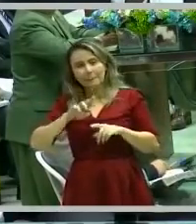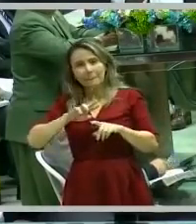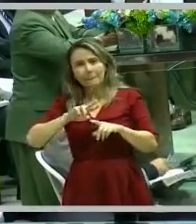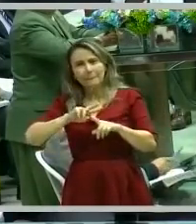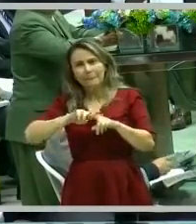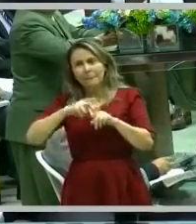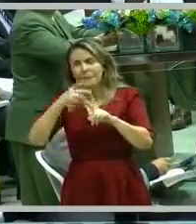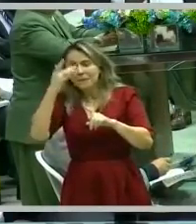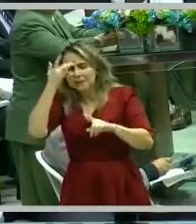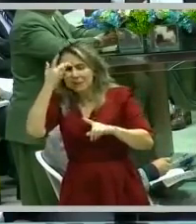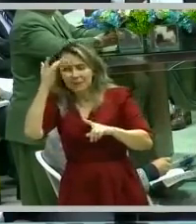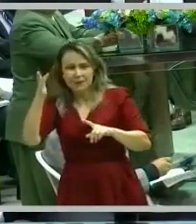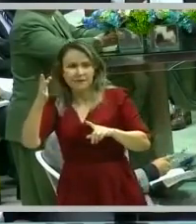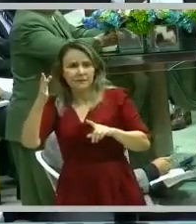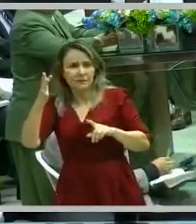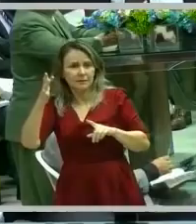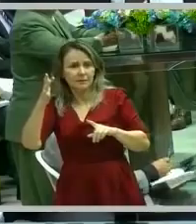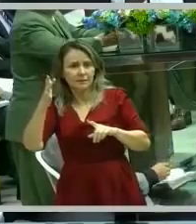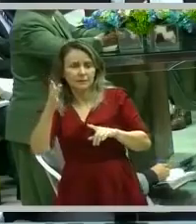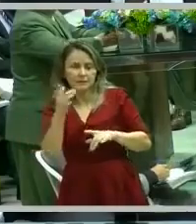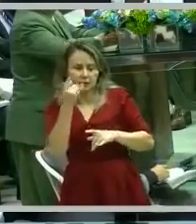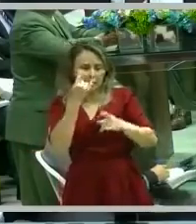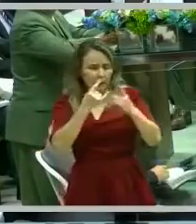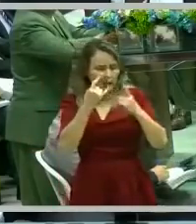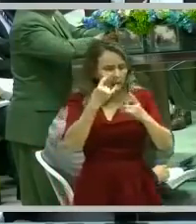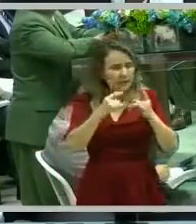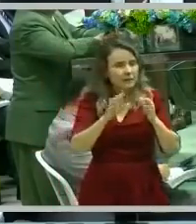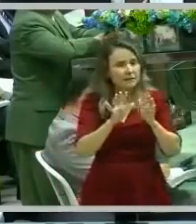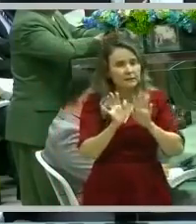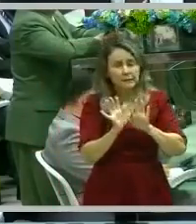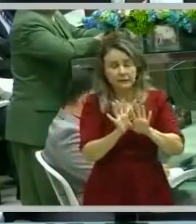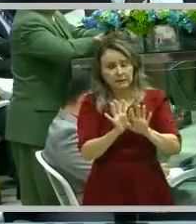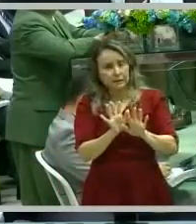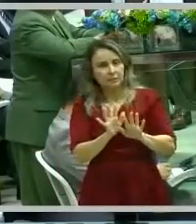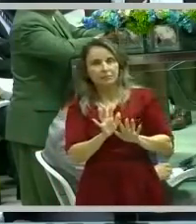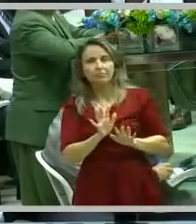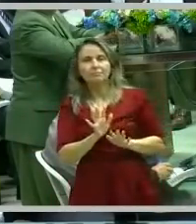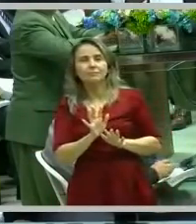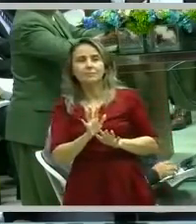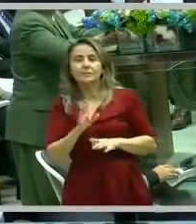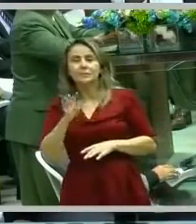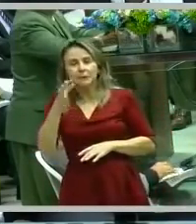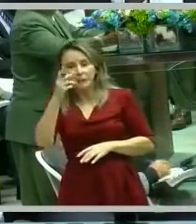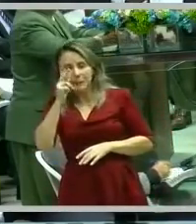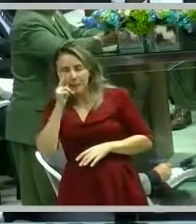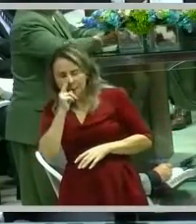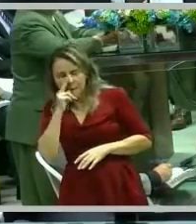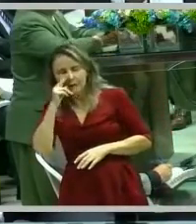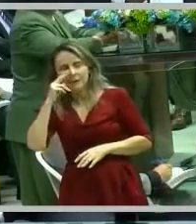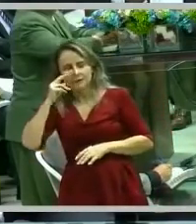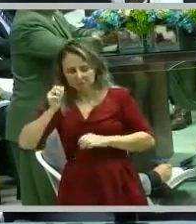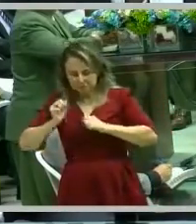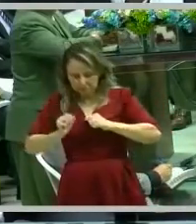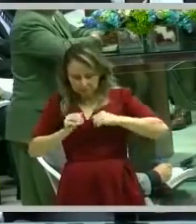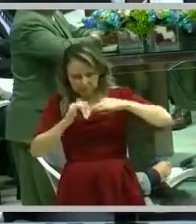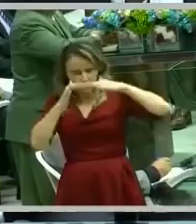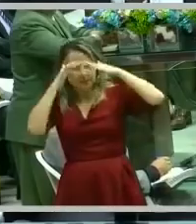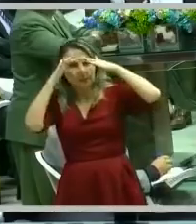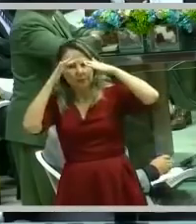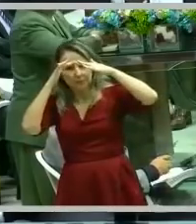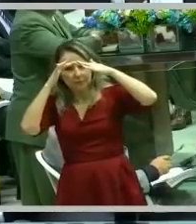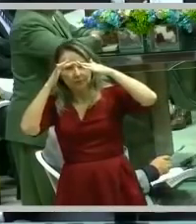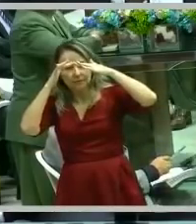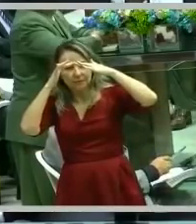de Satanás, de vencer os desejos da carne. Você, um crente cheio do Espírito Santo, é mais fácil. Você primeiro precisa